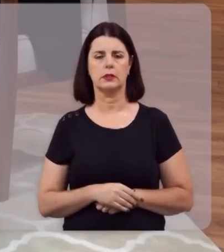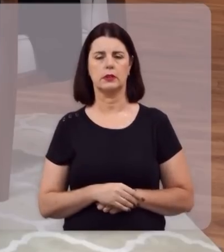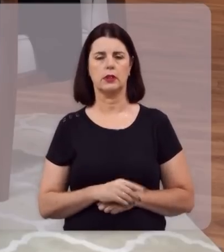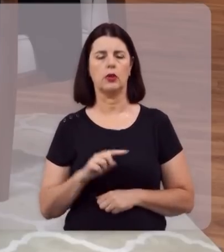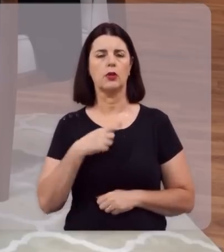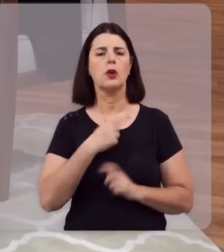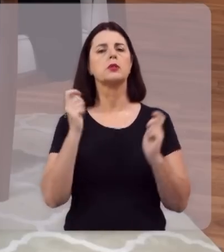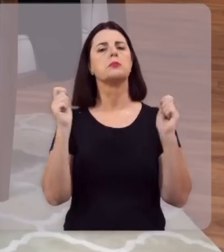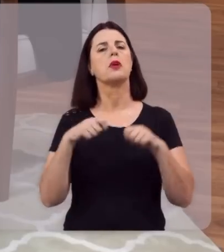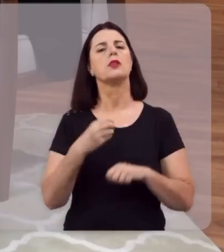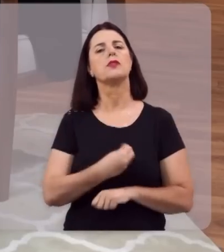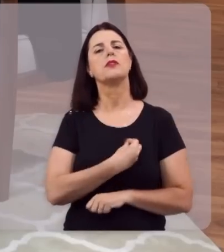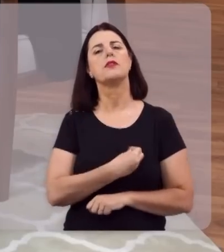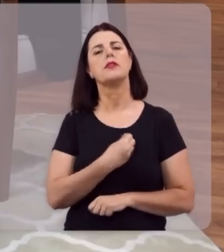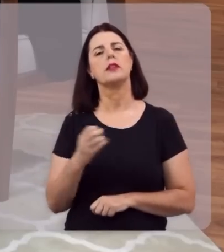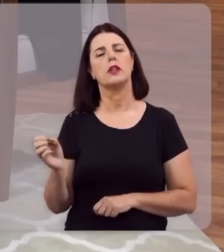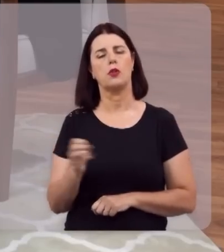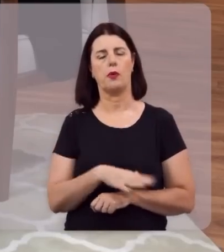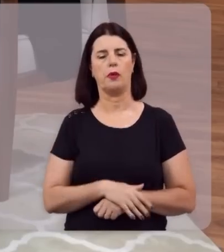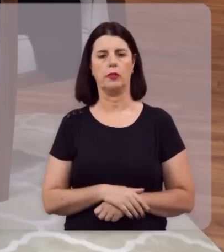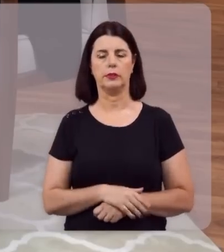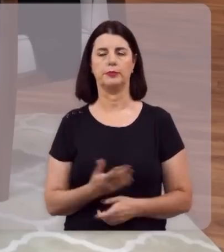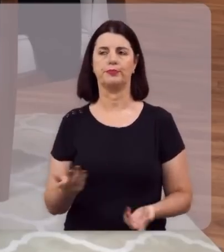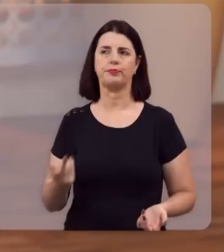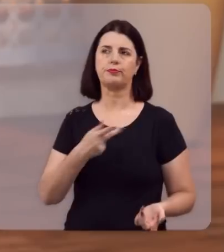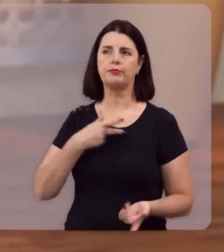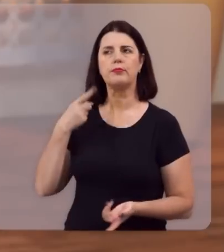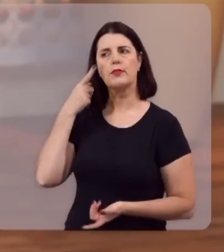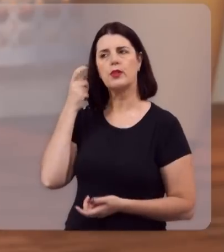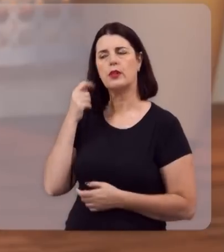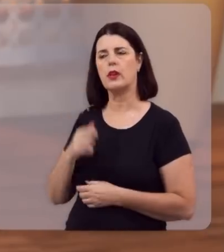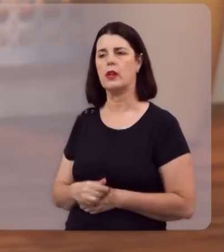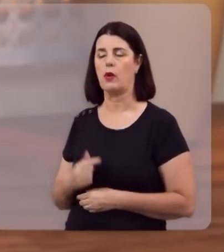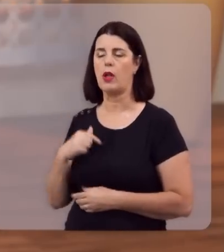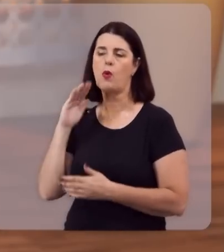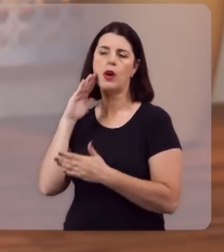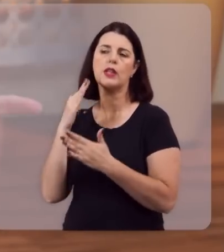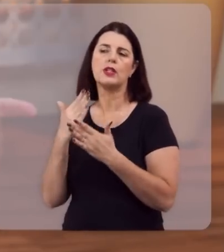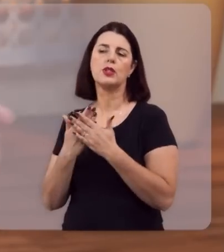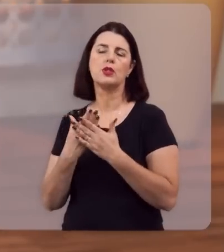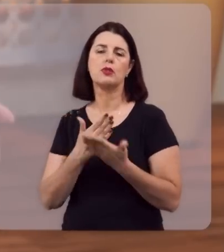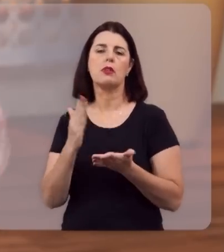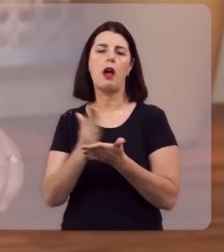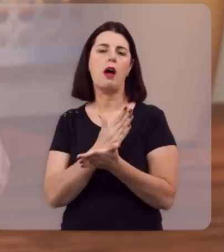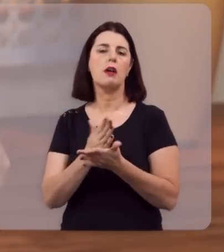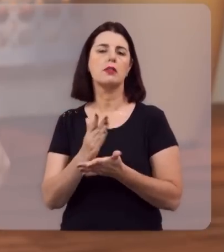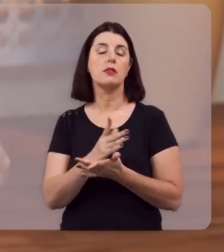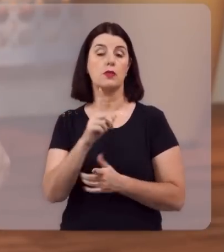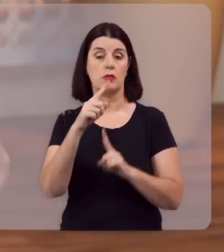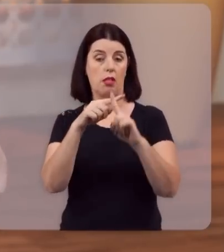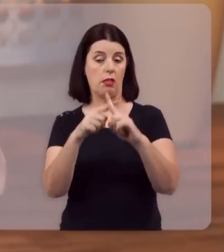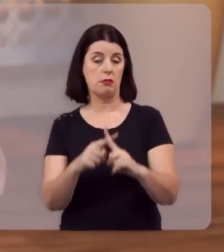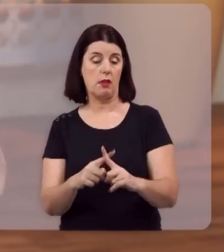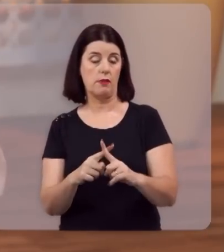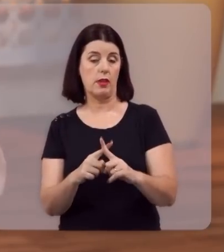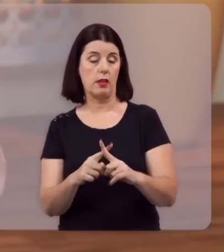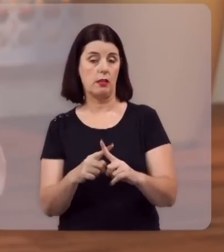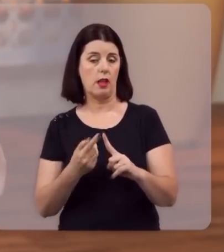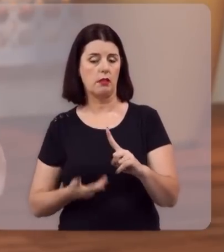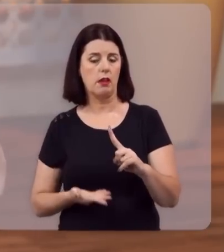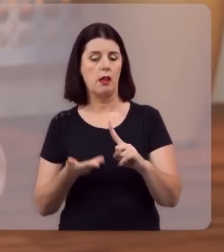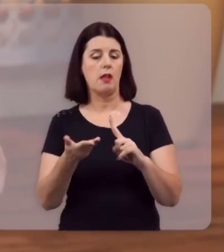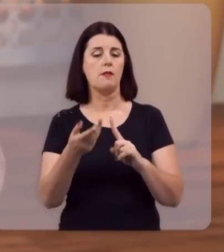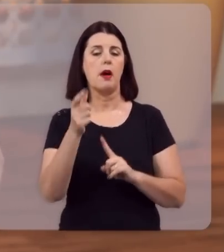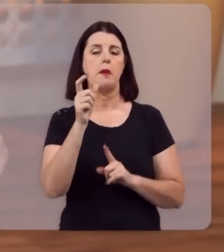para que nós possamos viver novas atitudes Pastor Rodrigo eu creio que muitas vezes você foi desafiado